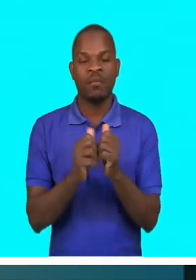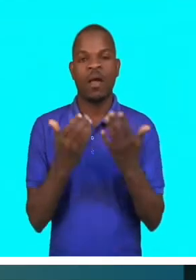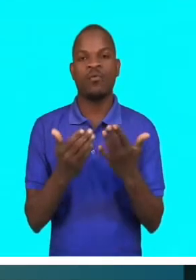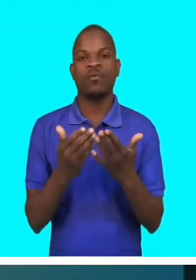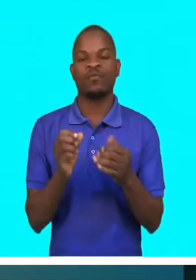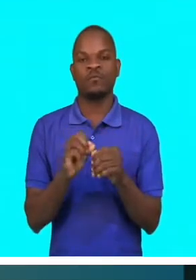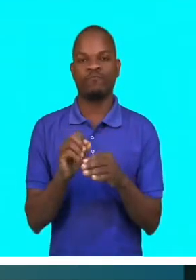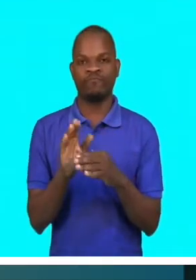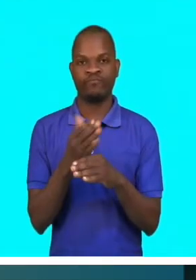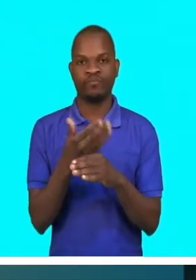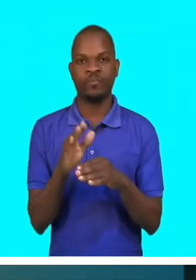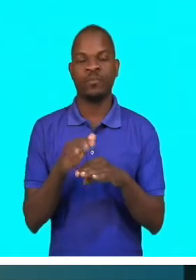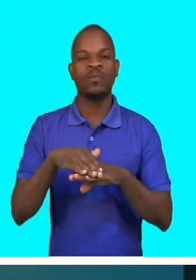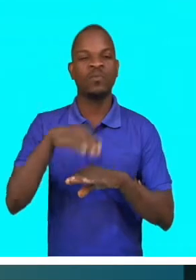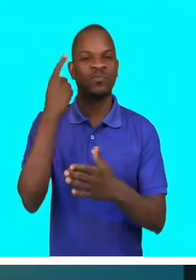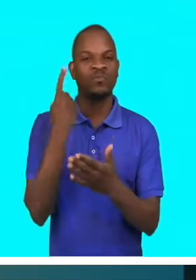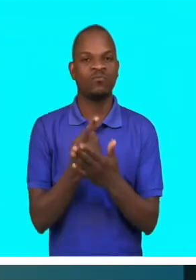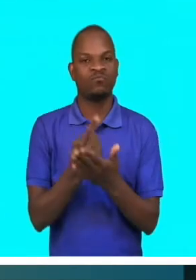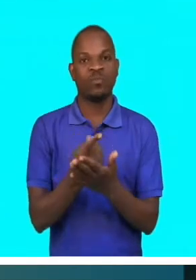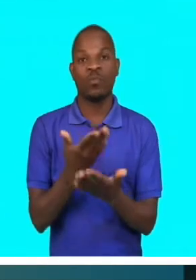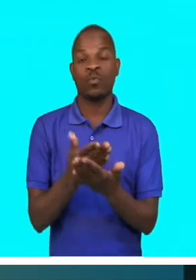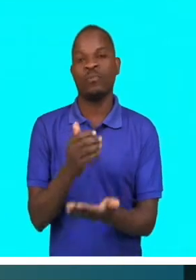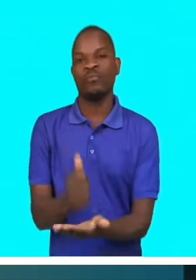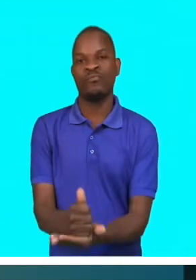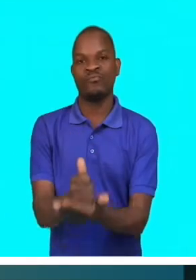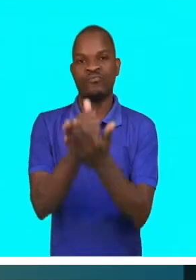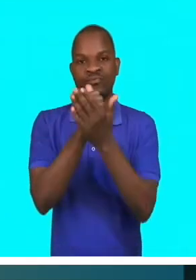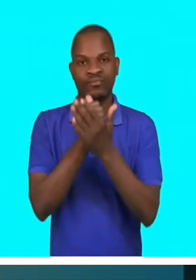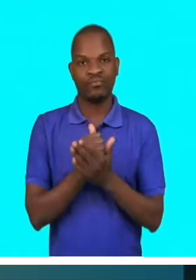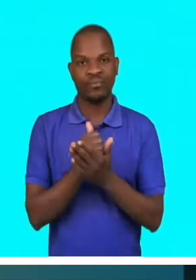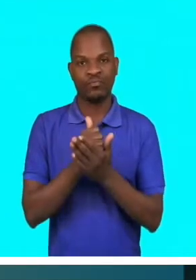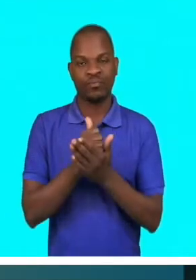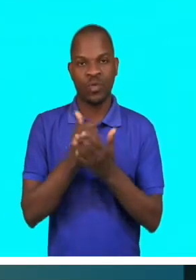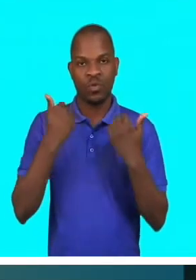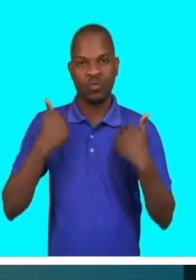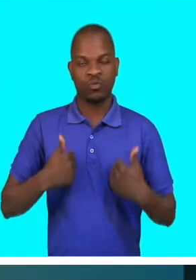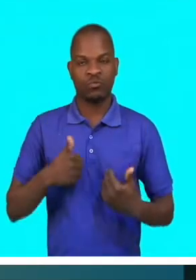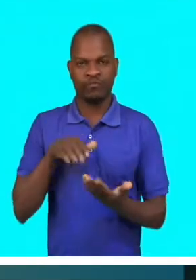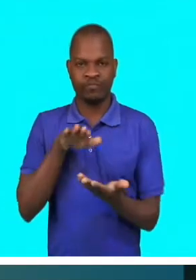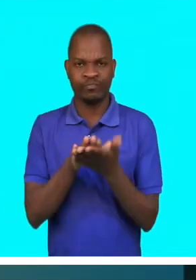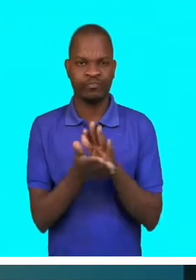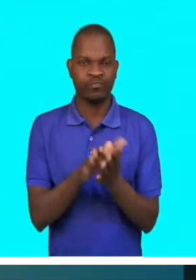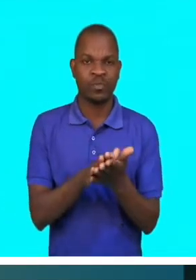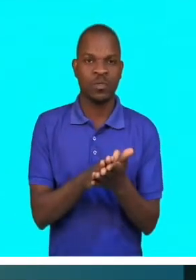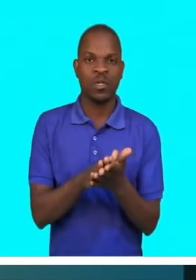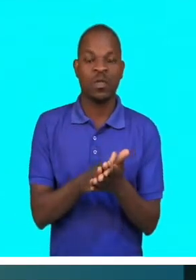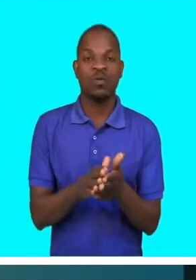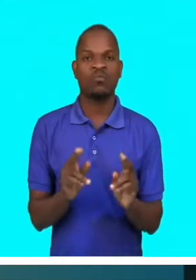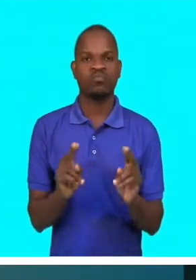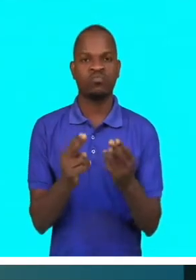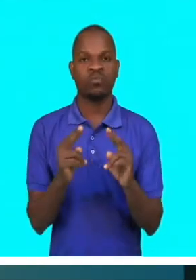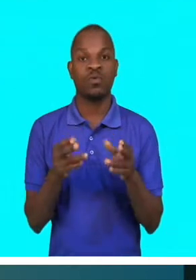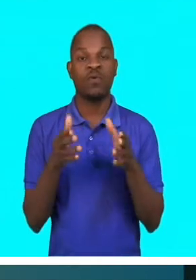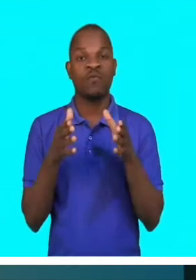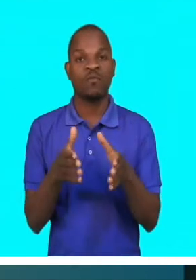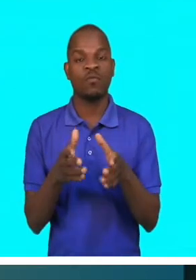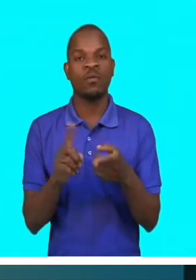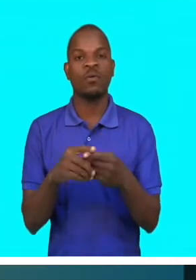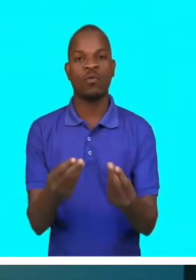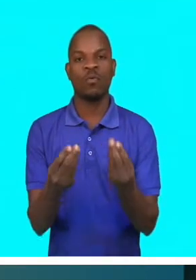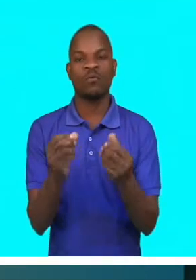maneira como vinhamos trabalhar, mas a verdade é que esta atualização é muito importante. Vai nos ajudar bastante a produzir